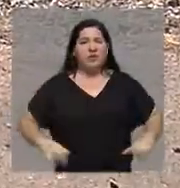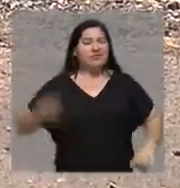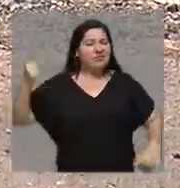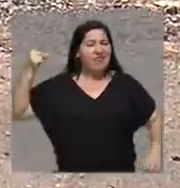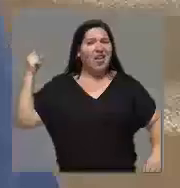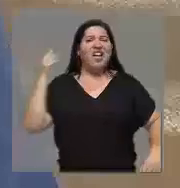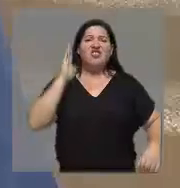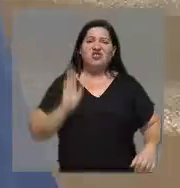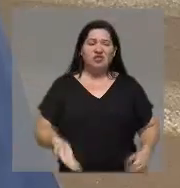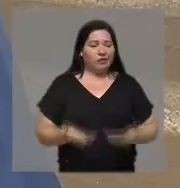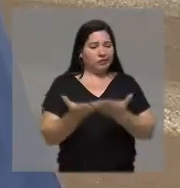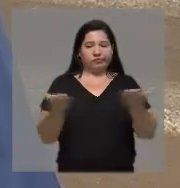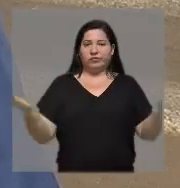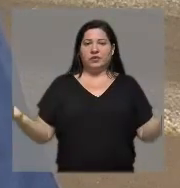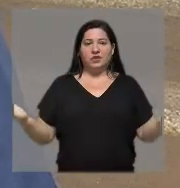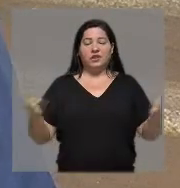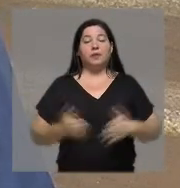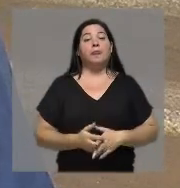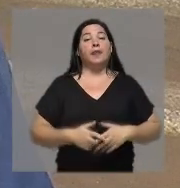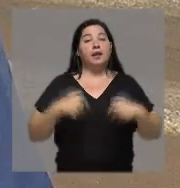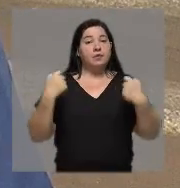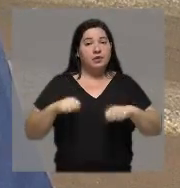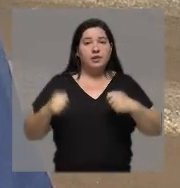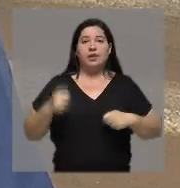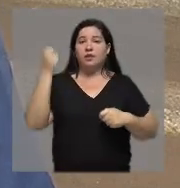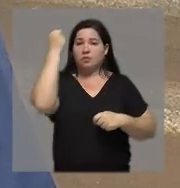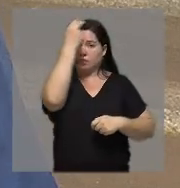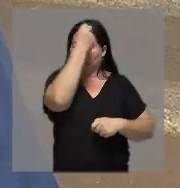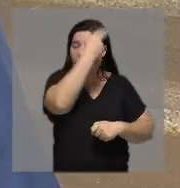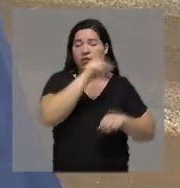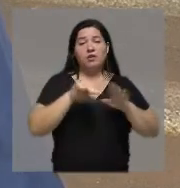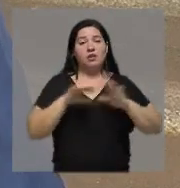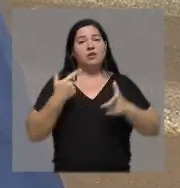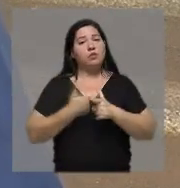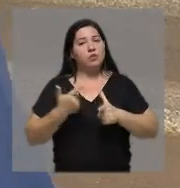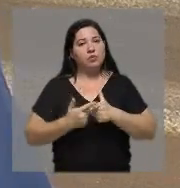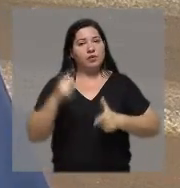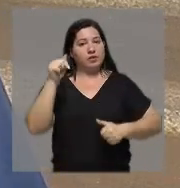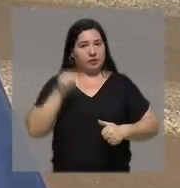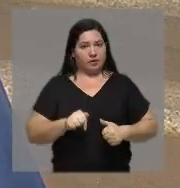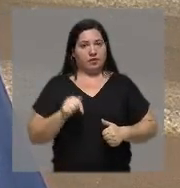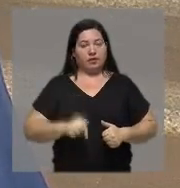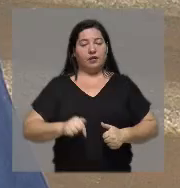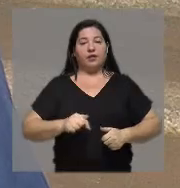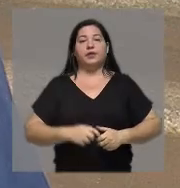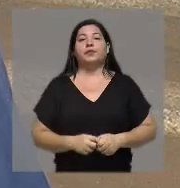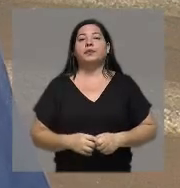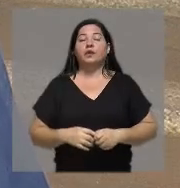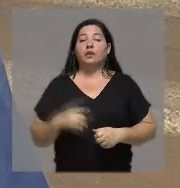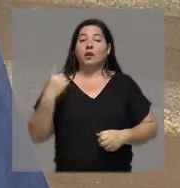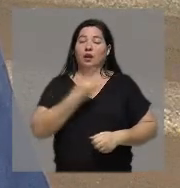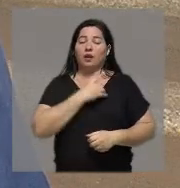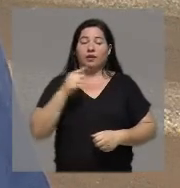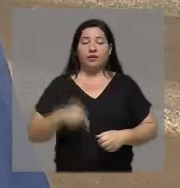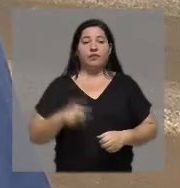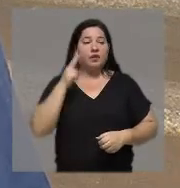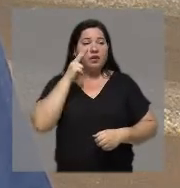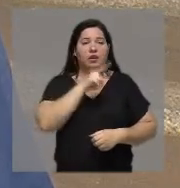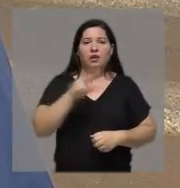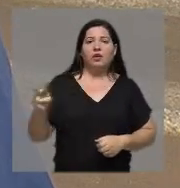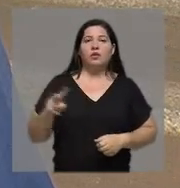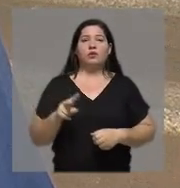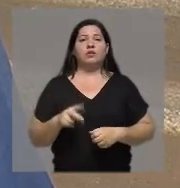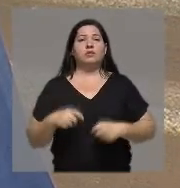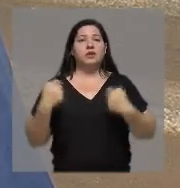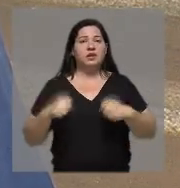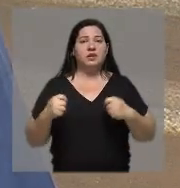e precisa, de uma forma urgente, a prefeitura possa estar solucionando esses problemas aqui. Nós estamos ouvindo aqui os moradores, né? A